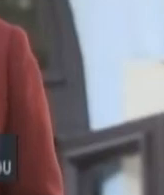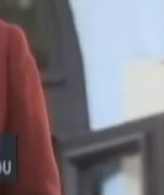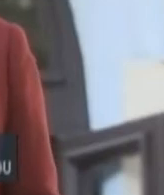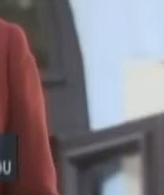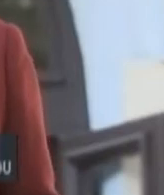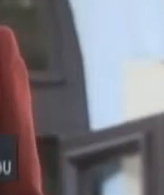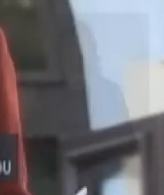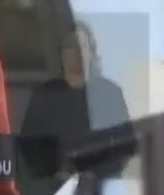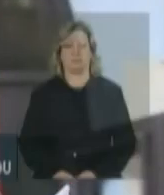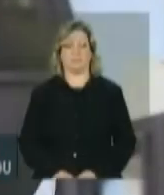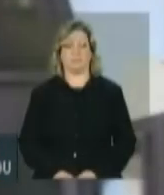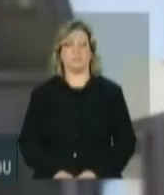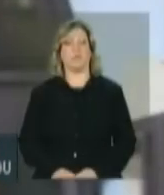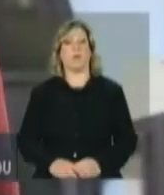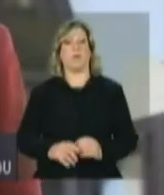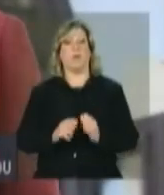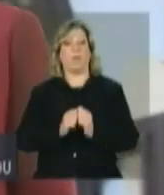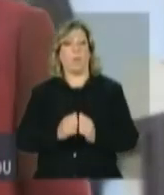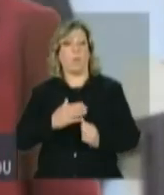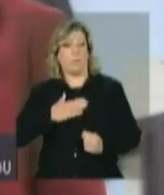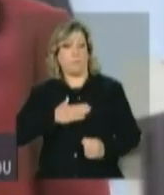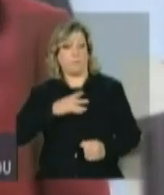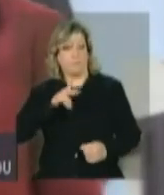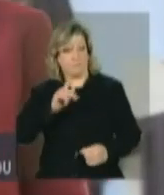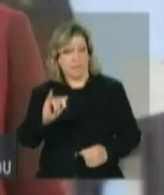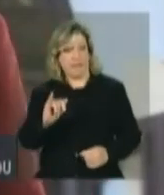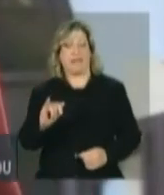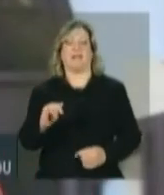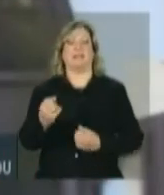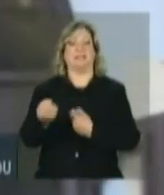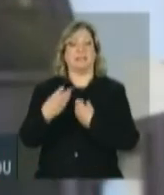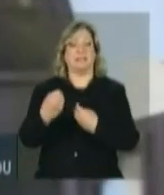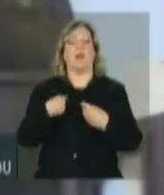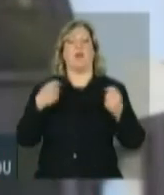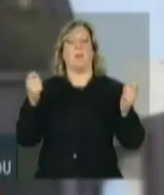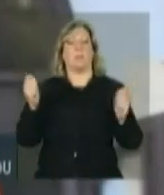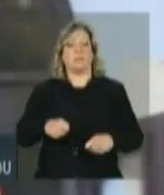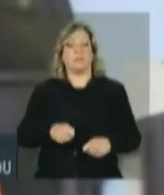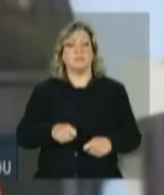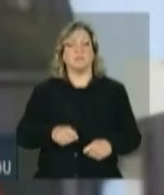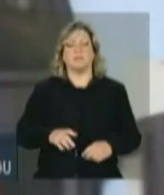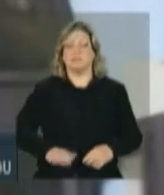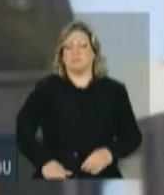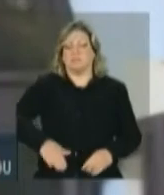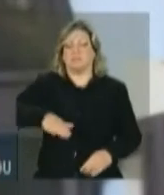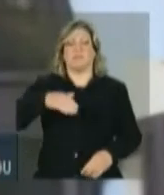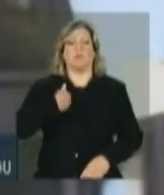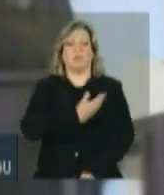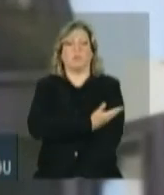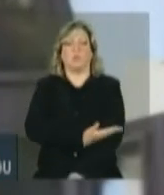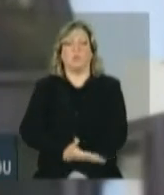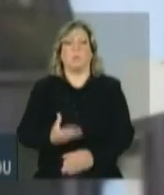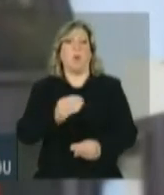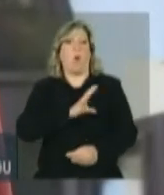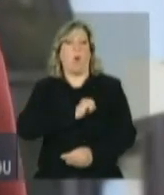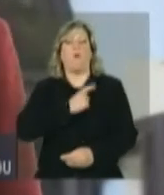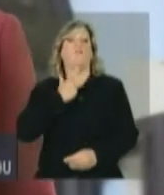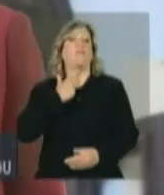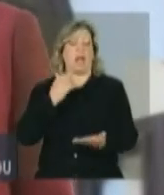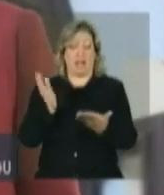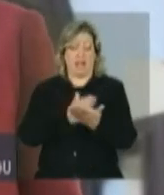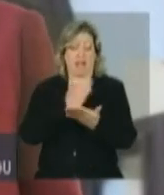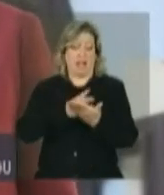Com meu pai, eu pude cedo desenvolver um imenso amor pelos livros, um imenso